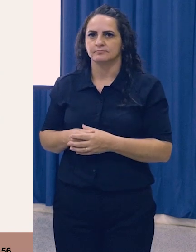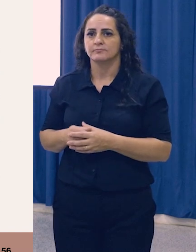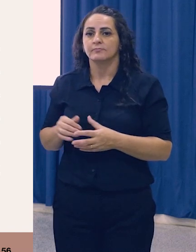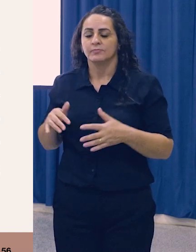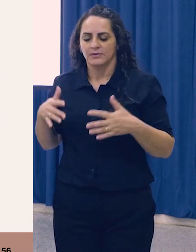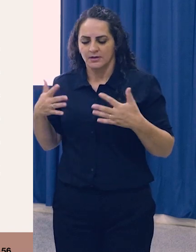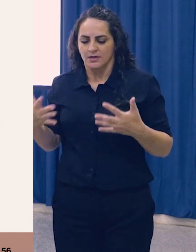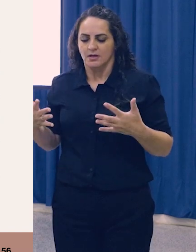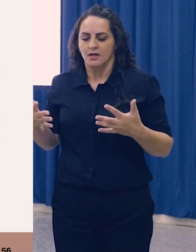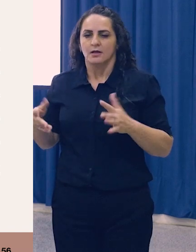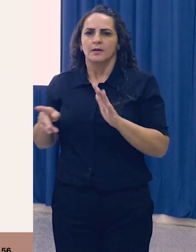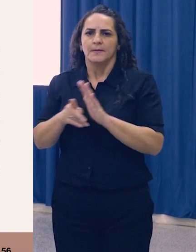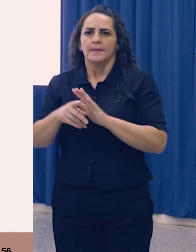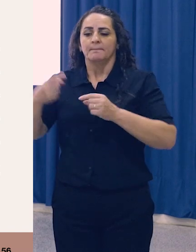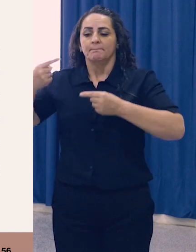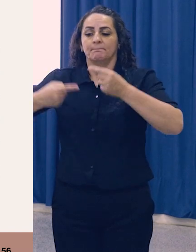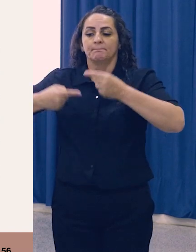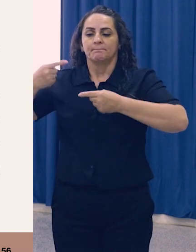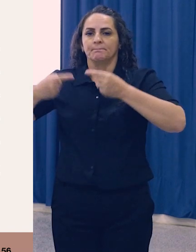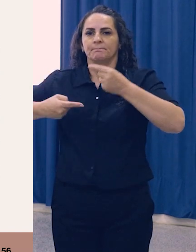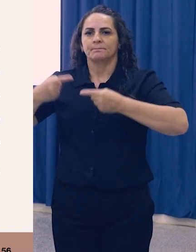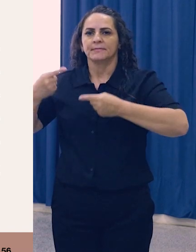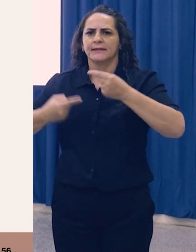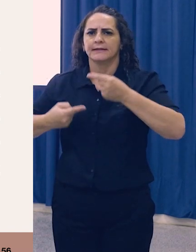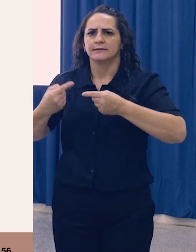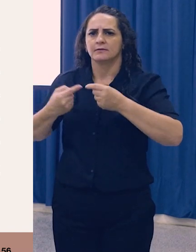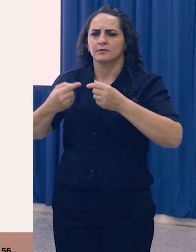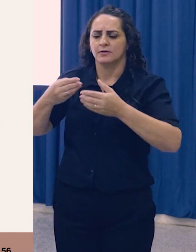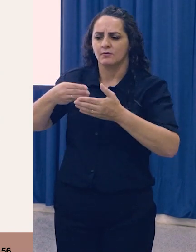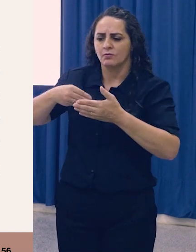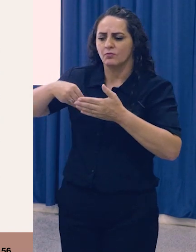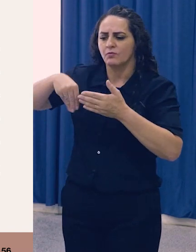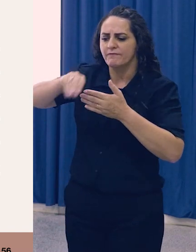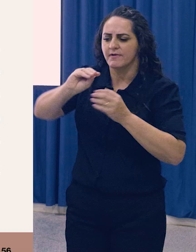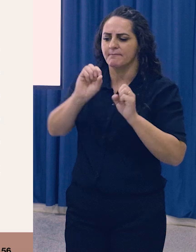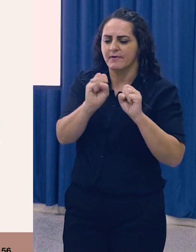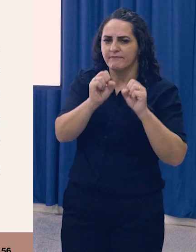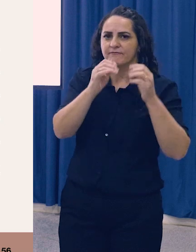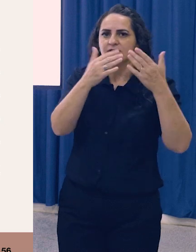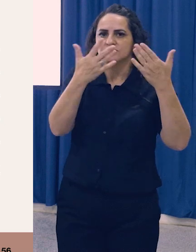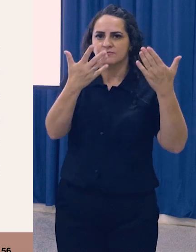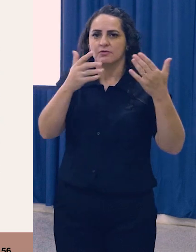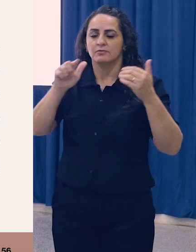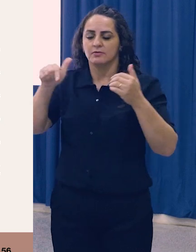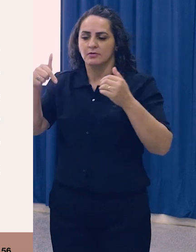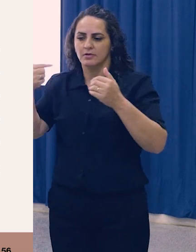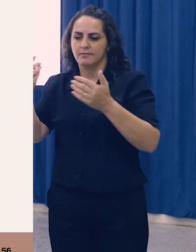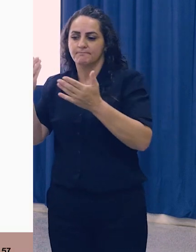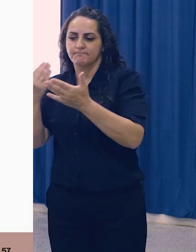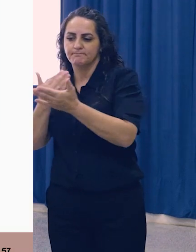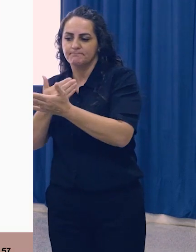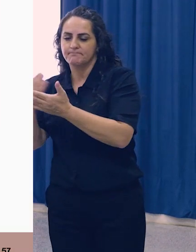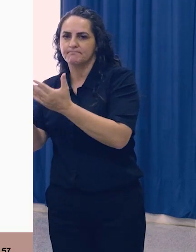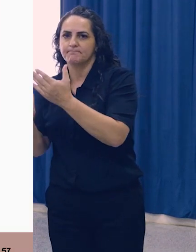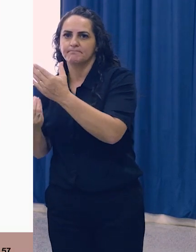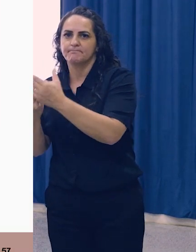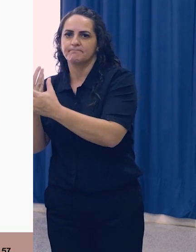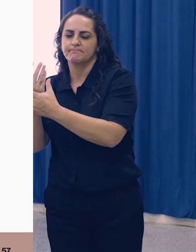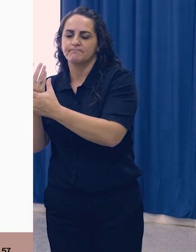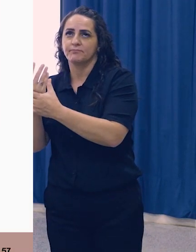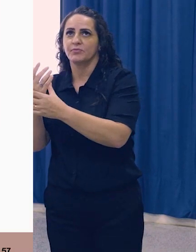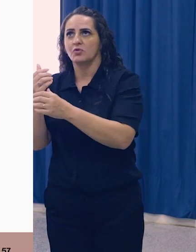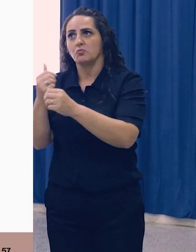que é realmente sobre essa discussão do enviar primeiro para festival e depois fazer um grande lançamento, ou